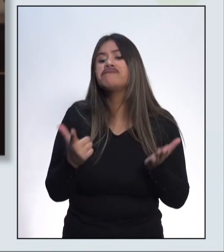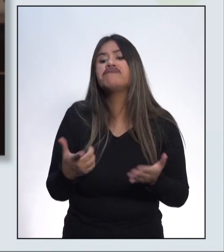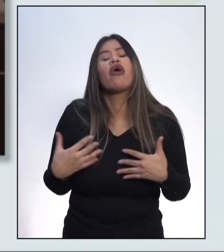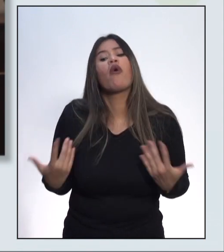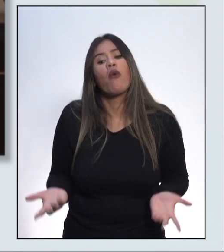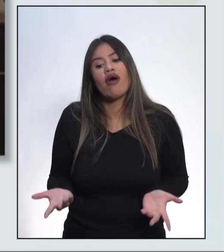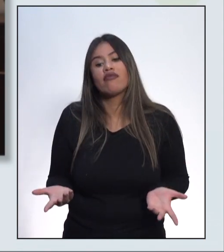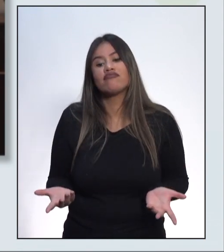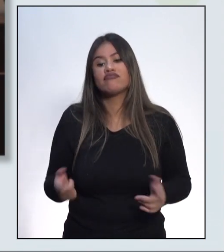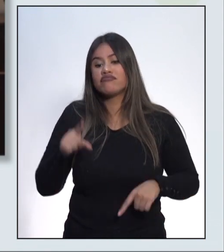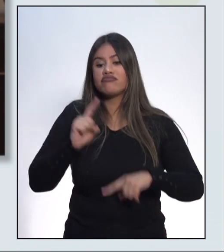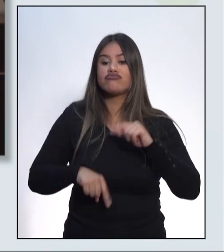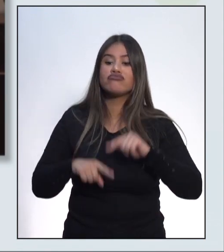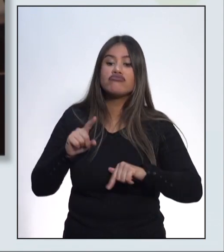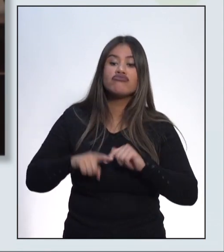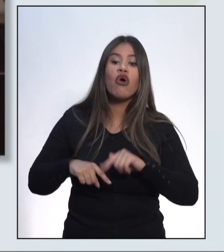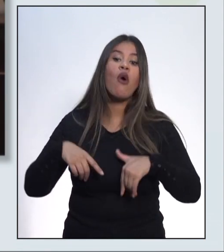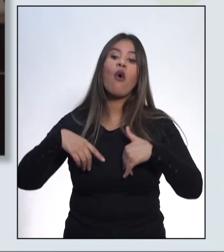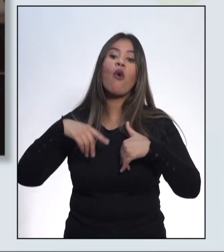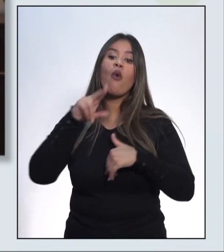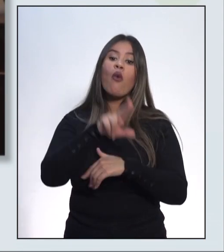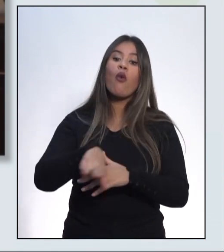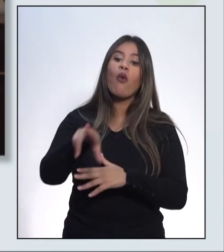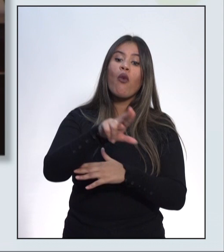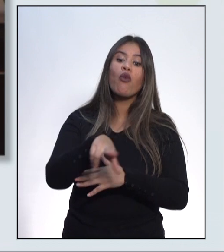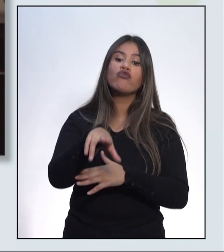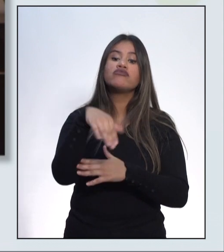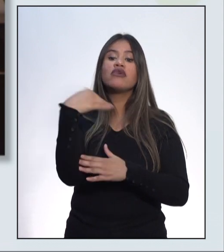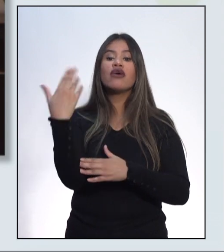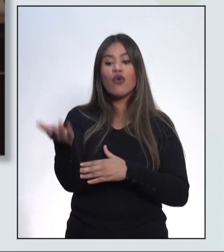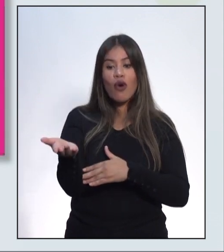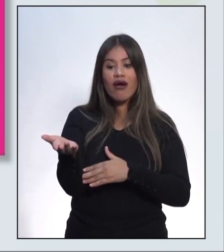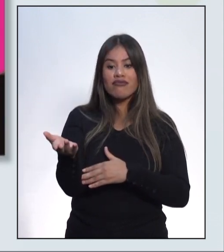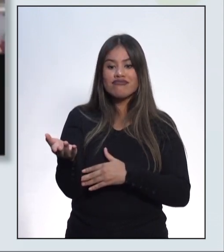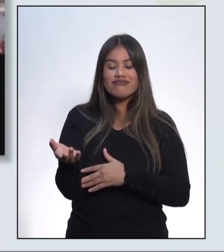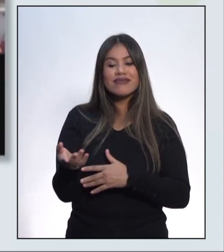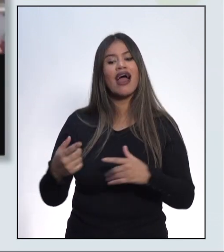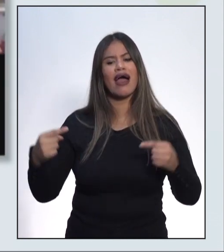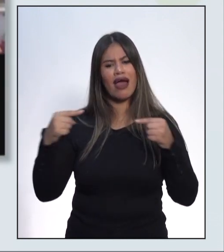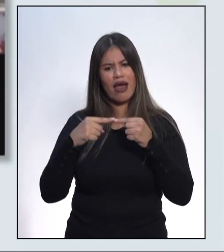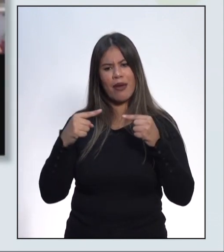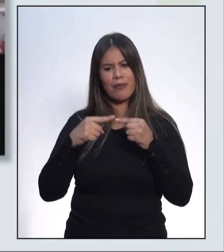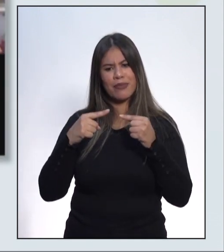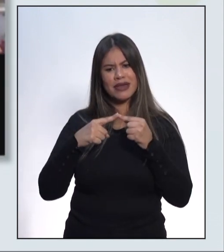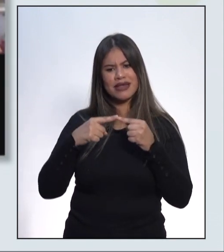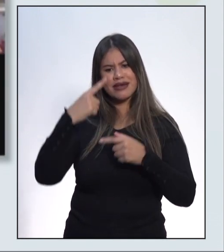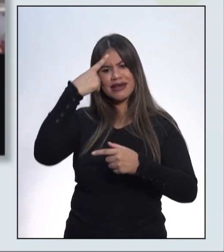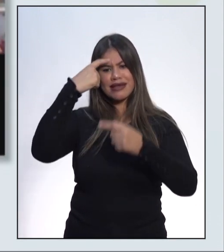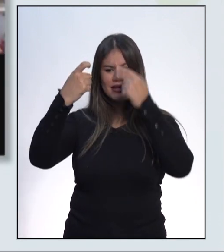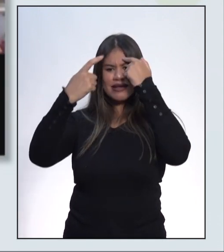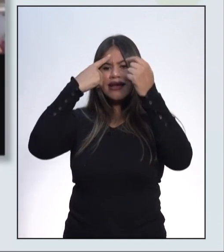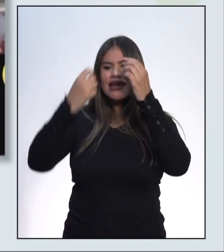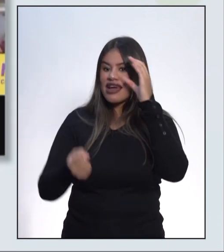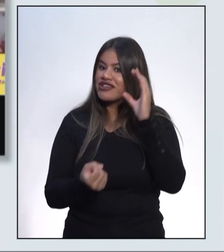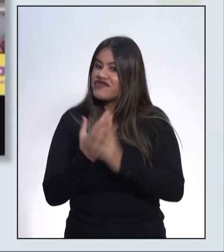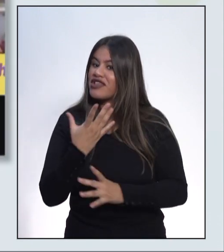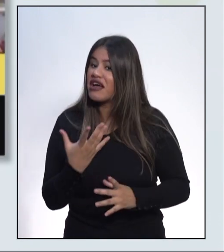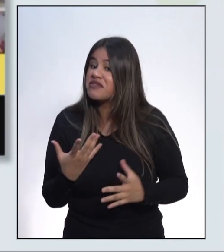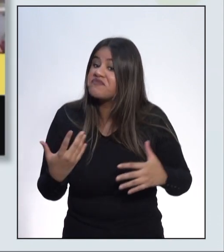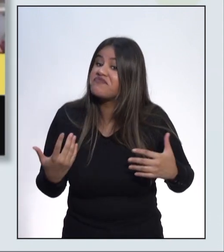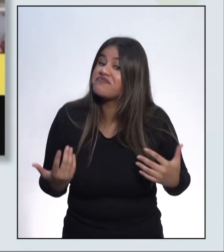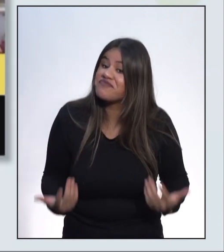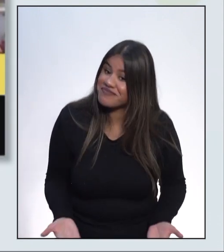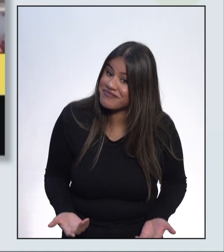um jornalista? E será que jornalismo tem a ver com criatividade? Mari, muito obrigada por você estar aqui com a gente,